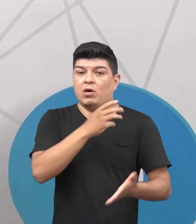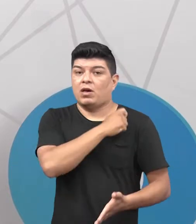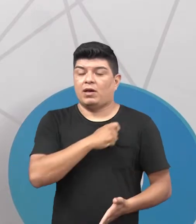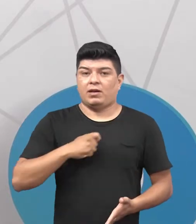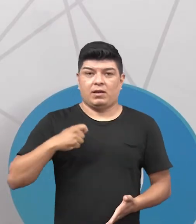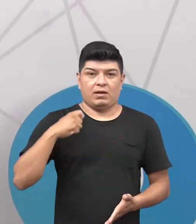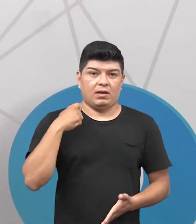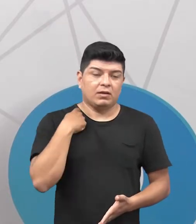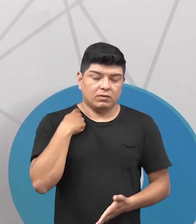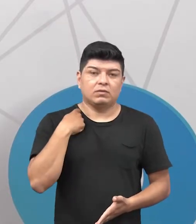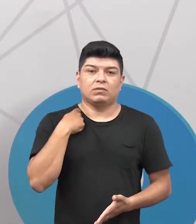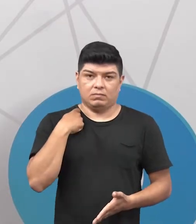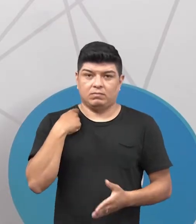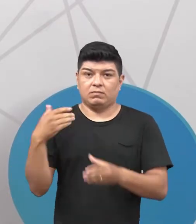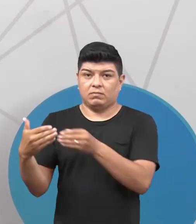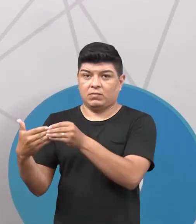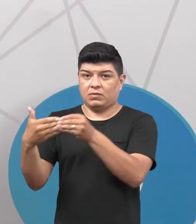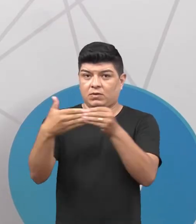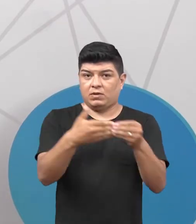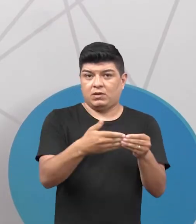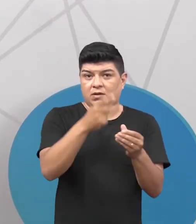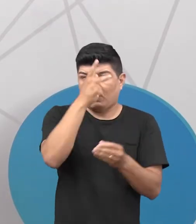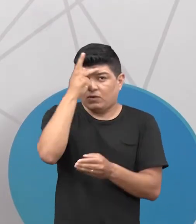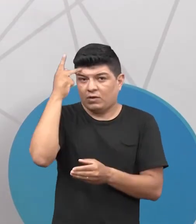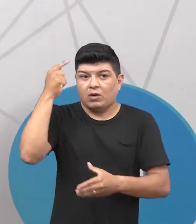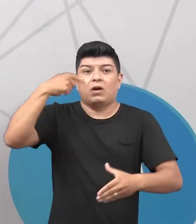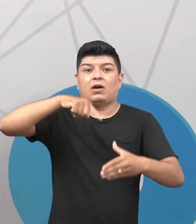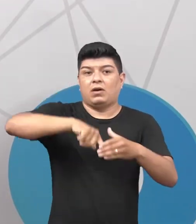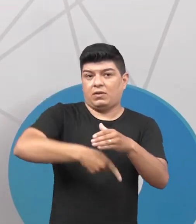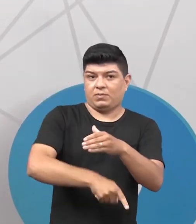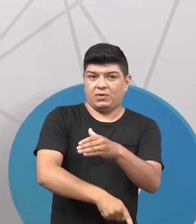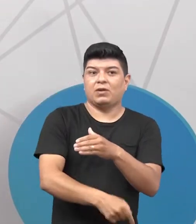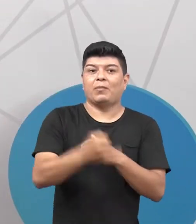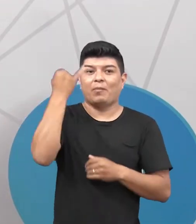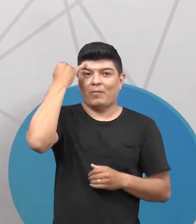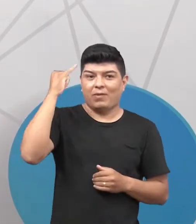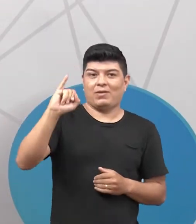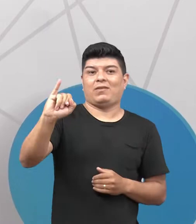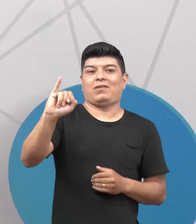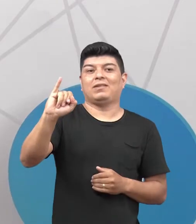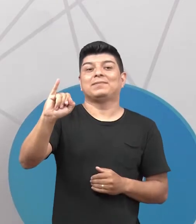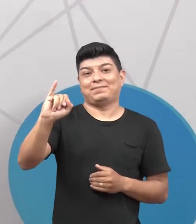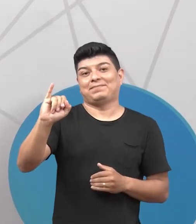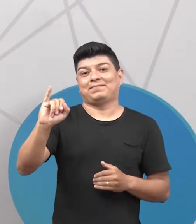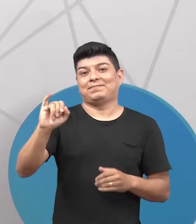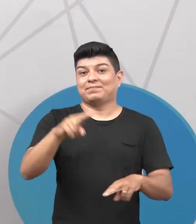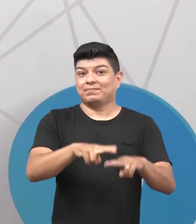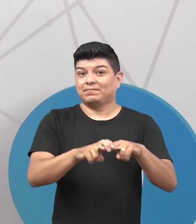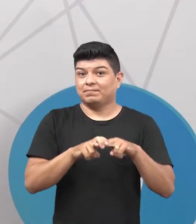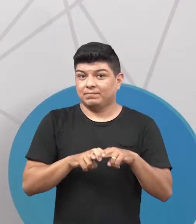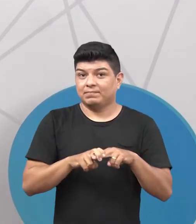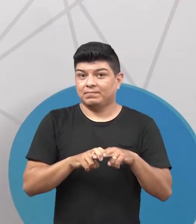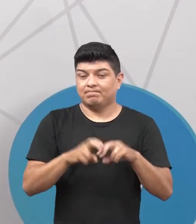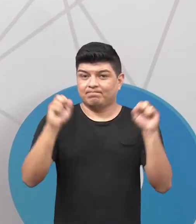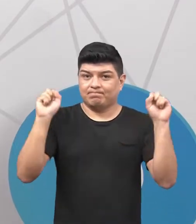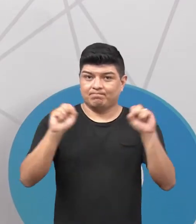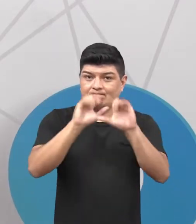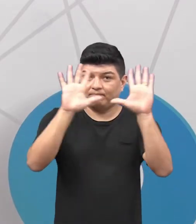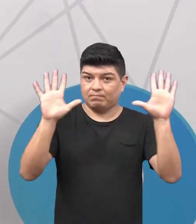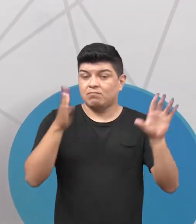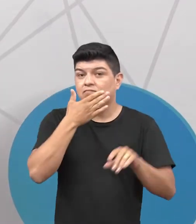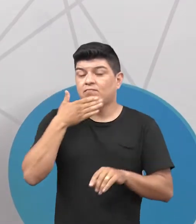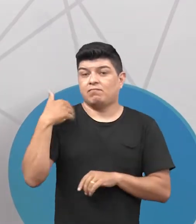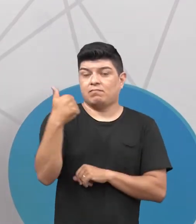socrático, aquele método que leva as pessoas a querer o aprofundamento das ideias. Então, explicitando um